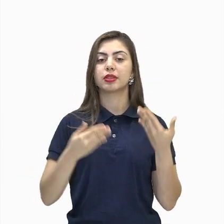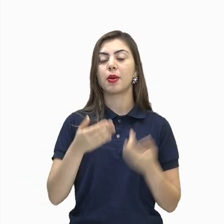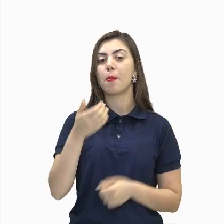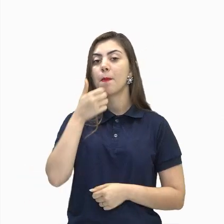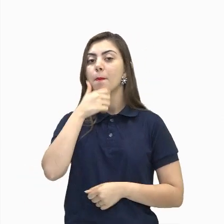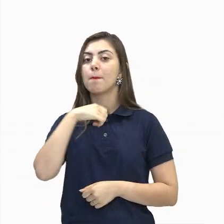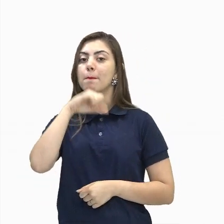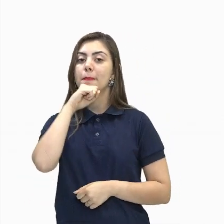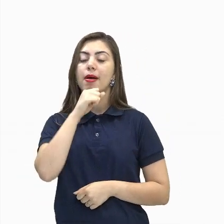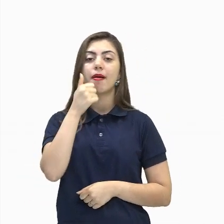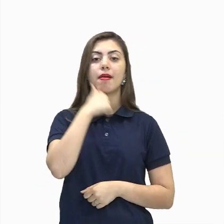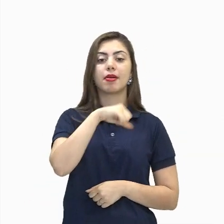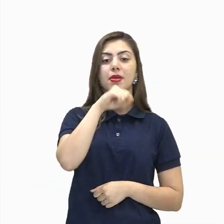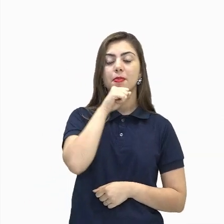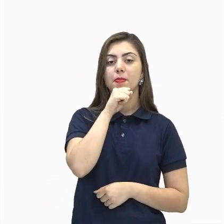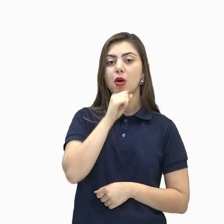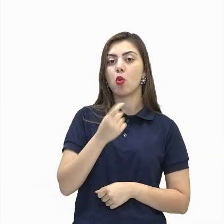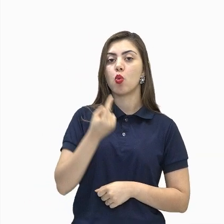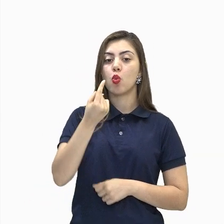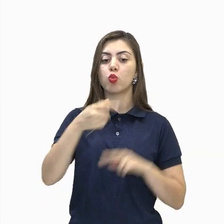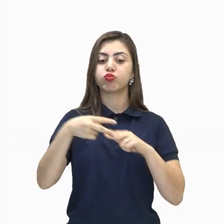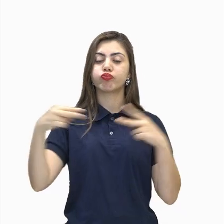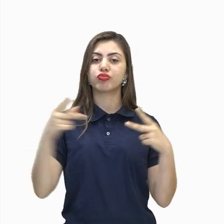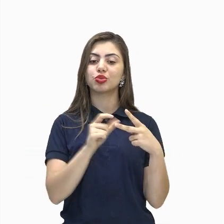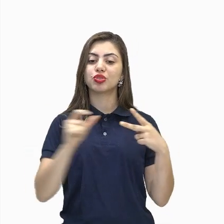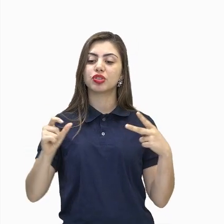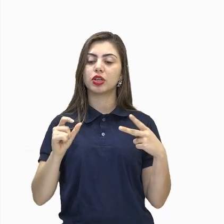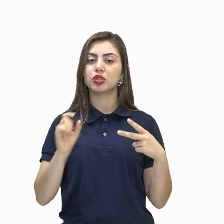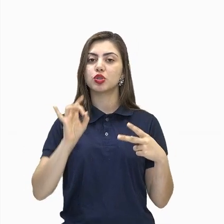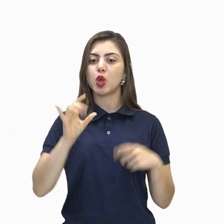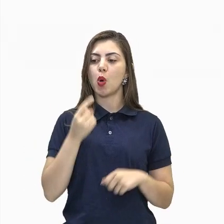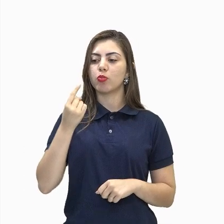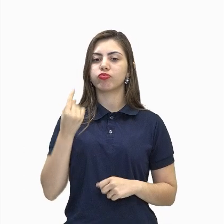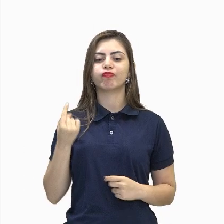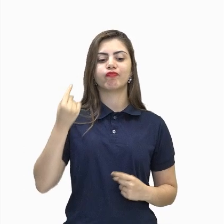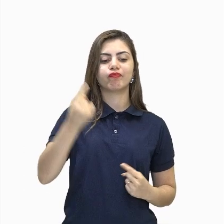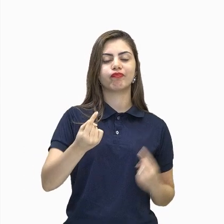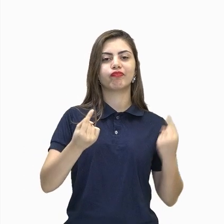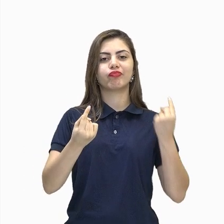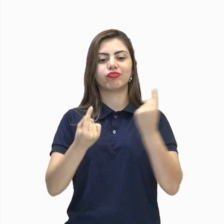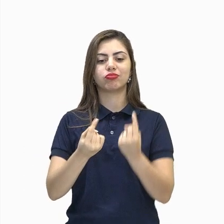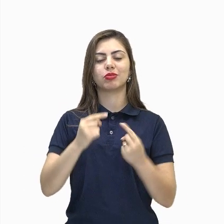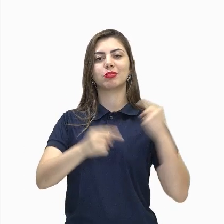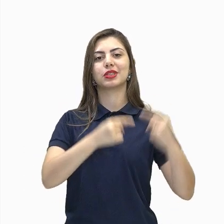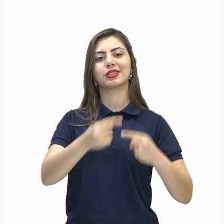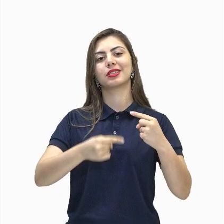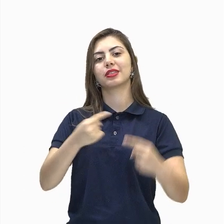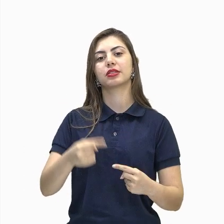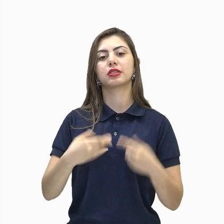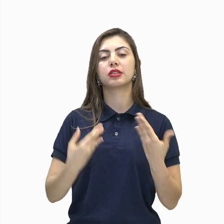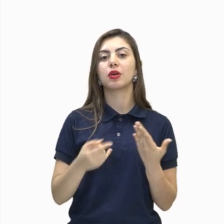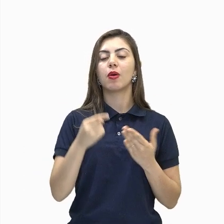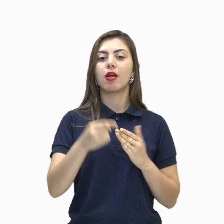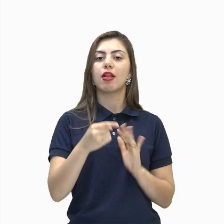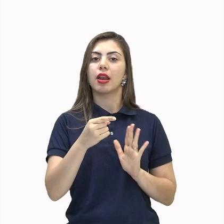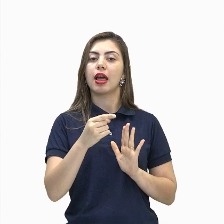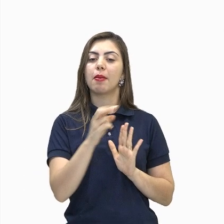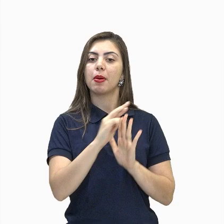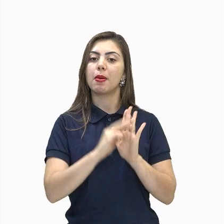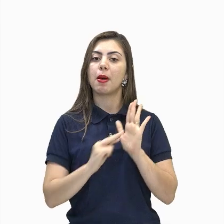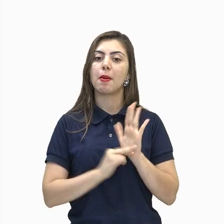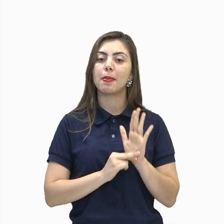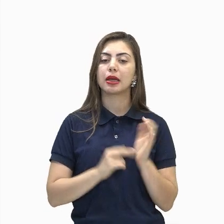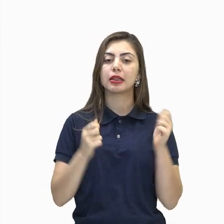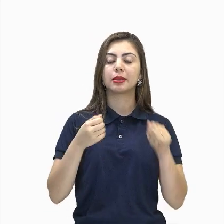mãe transmitem apenas um gene para seus descendentes. Nessa primeira lei foi reconhecida, então, a existência dos